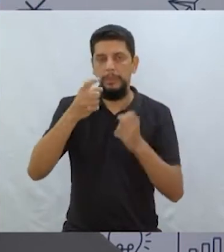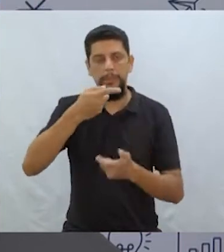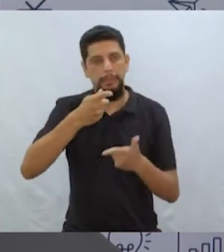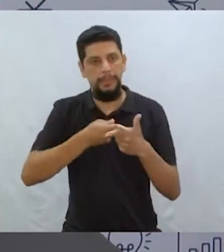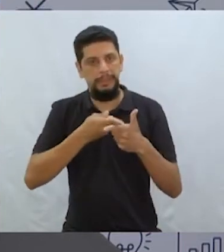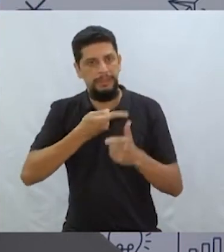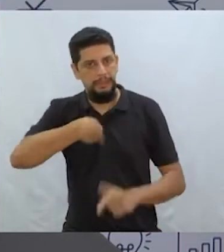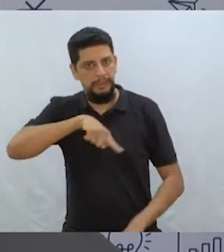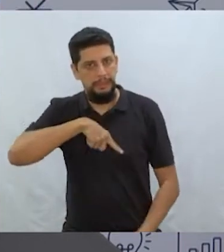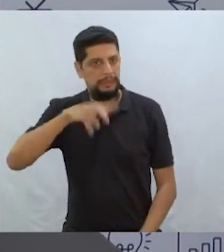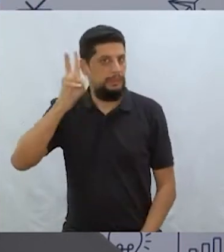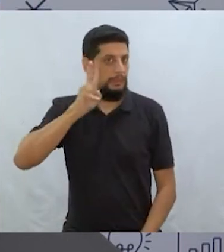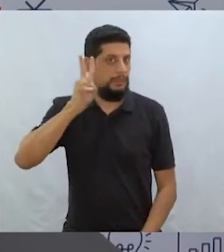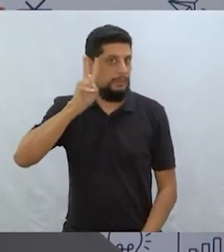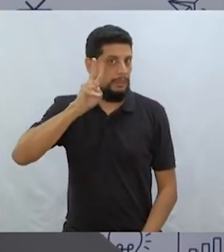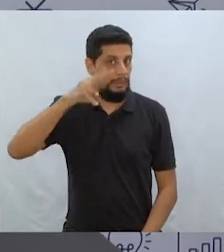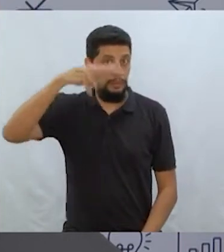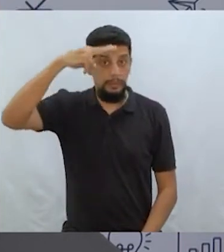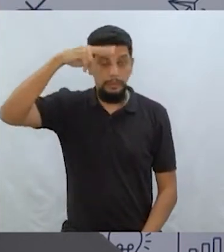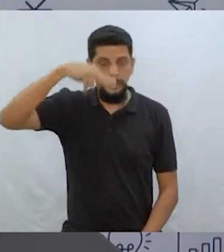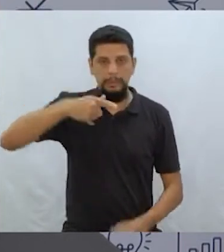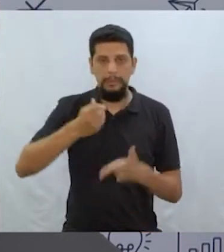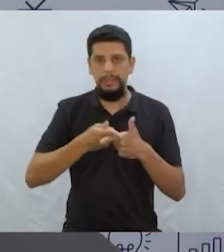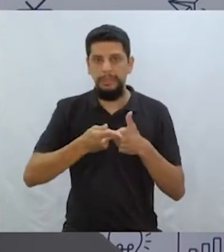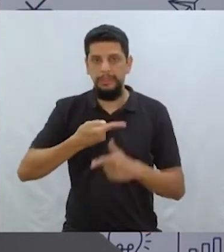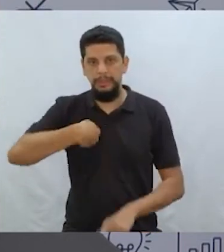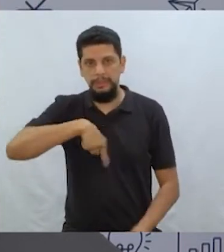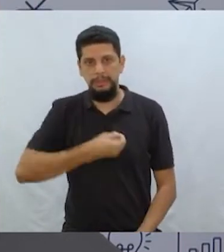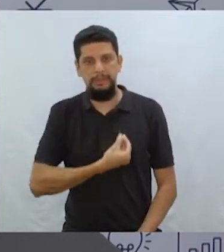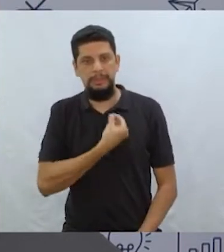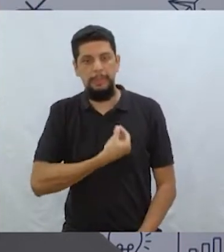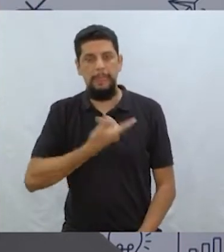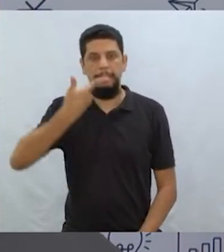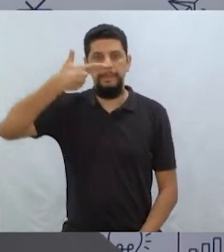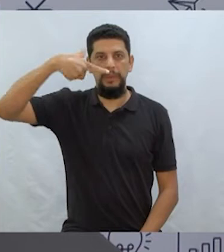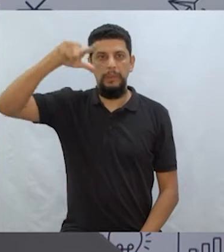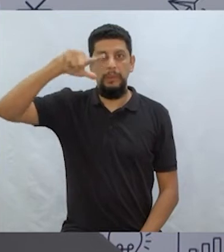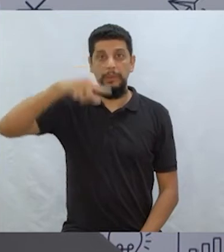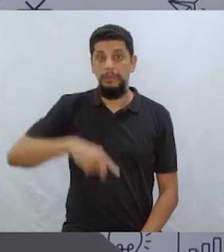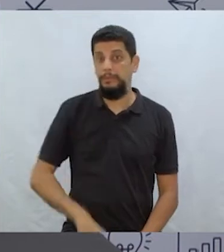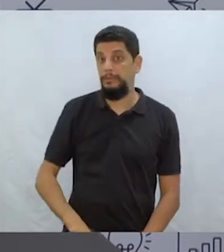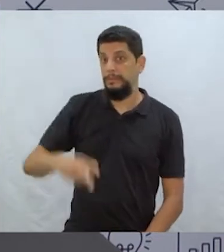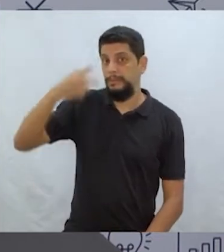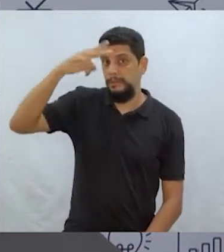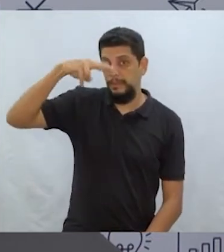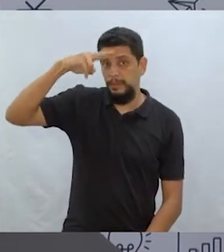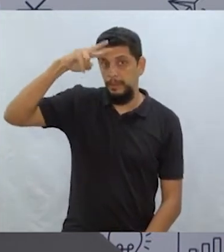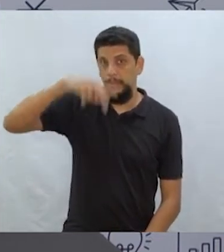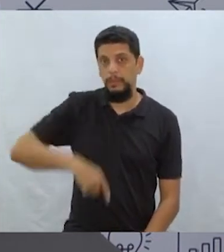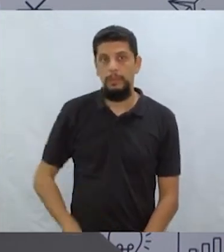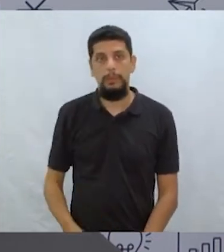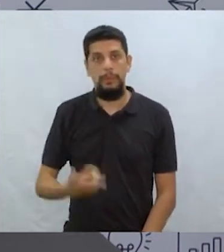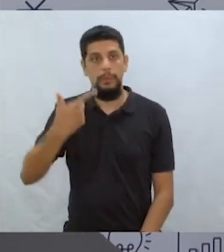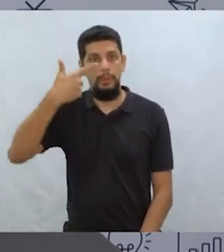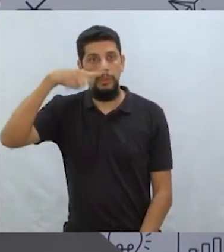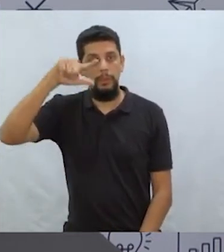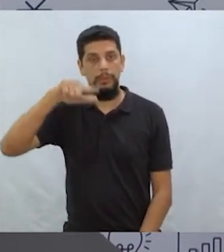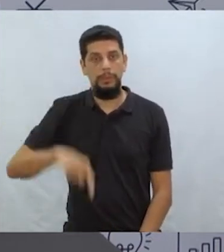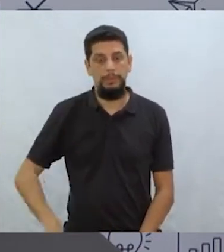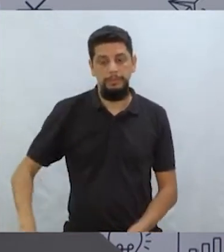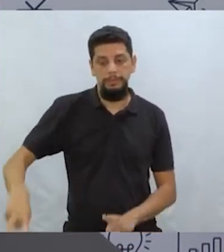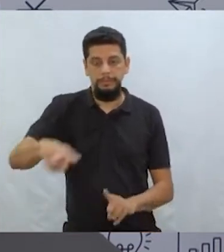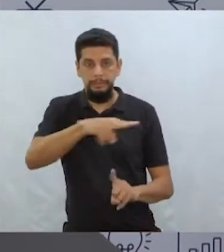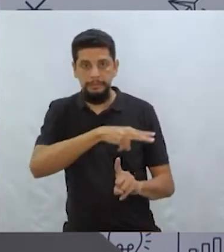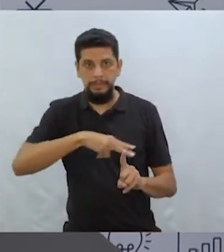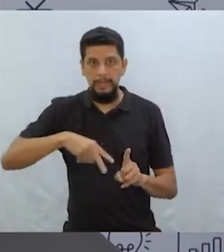que nós retomamos essa história porque nós vamos viver uma outra história sobre uma outra